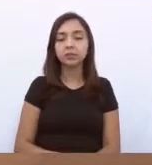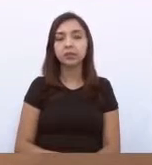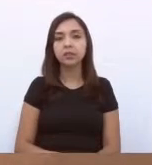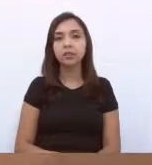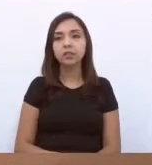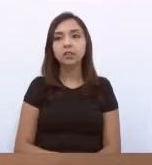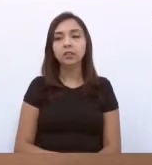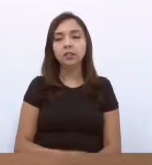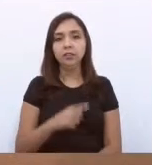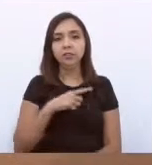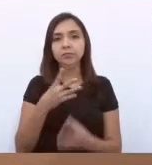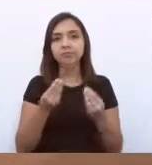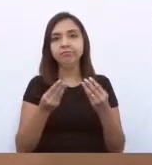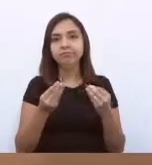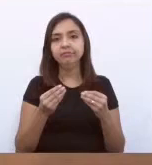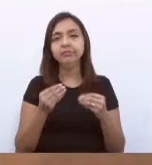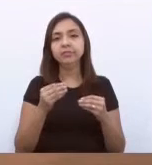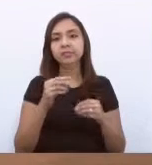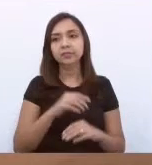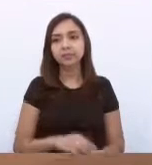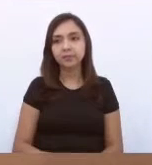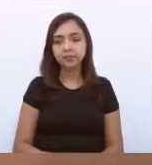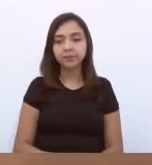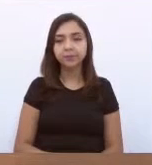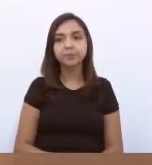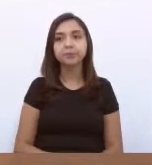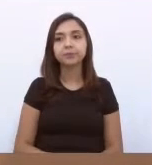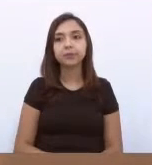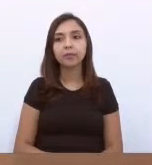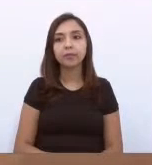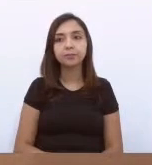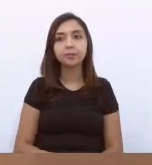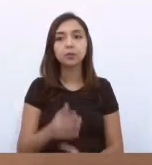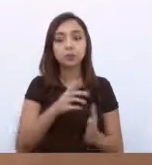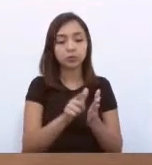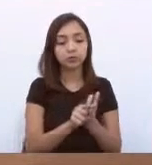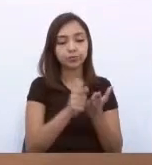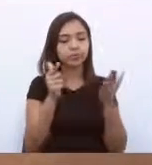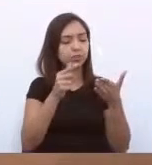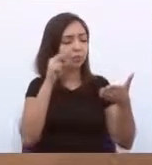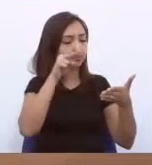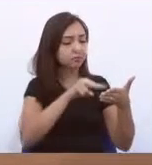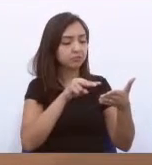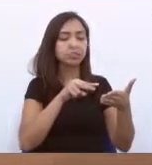praticamente atolado nesse tema. A gente abre o jornal,